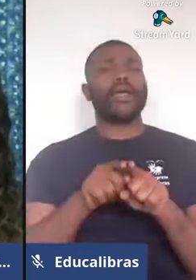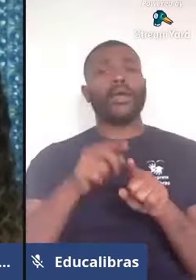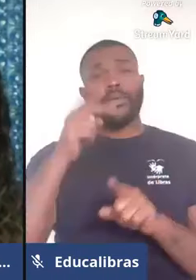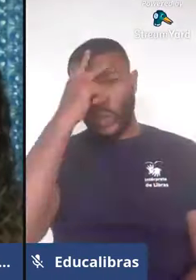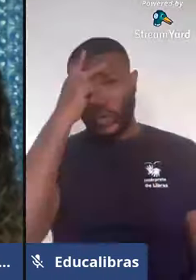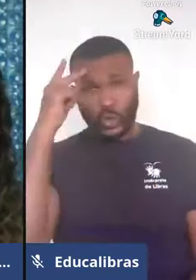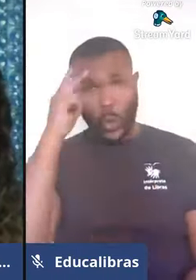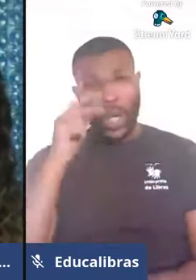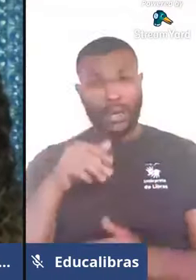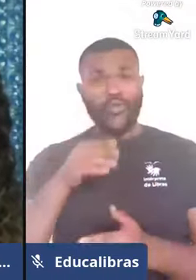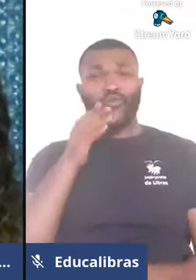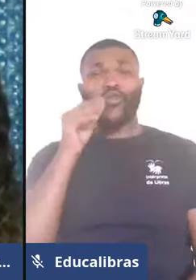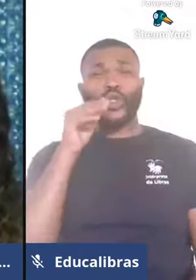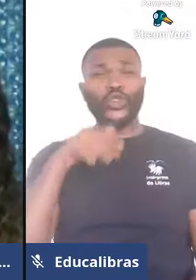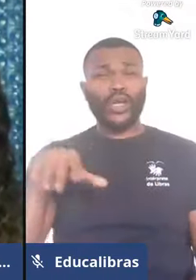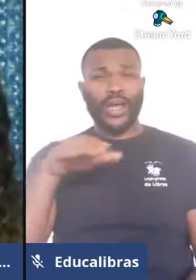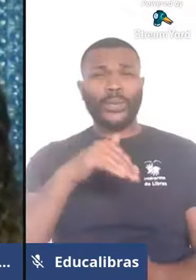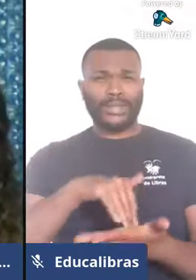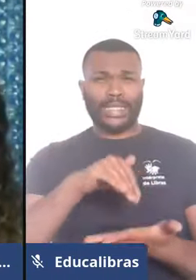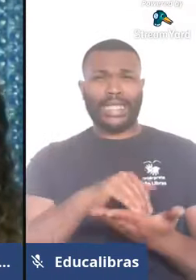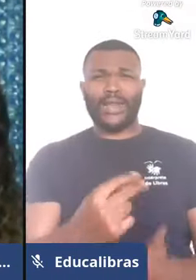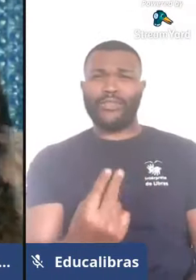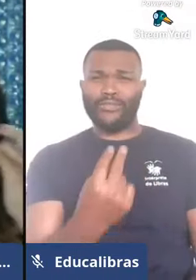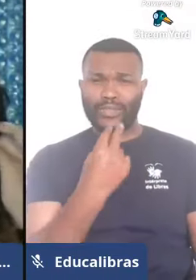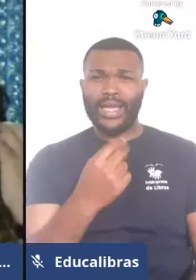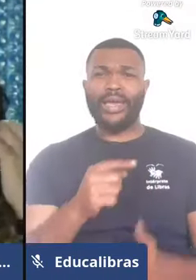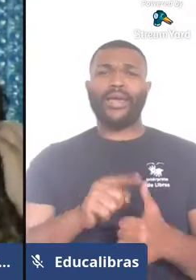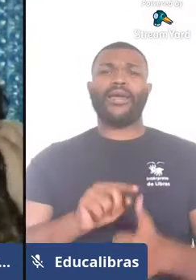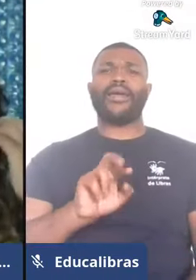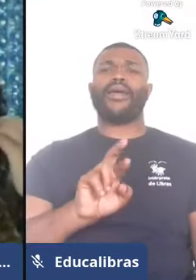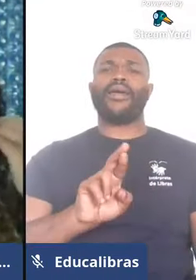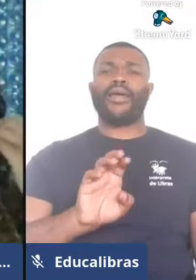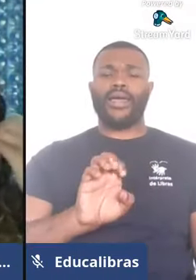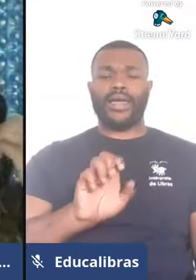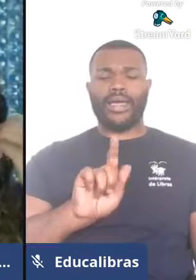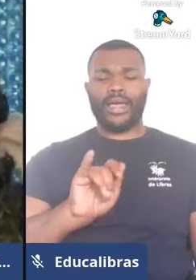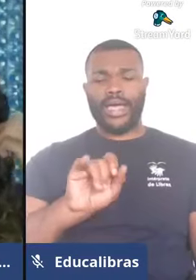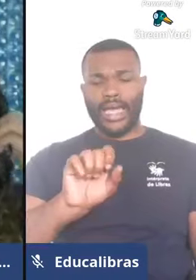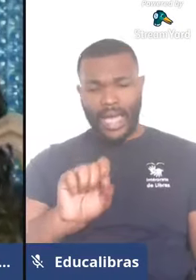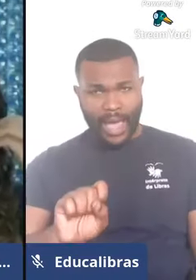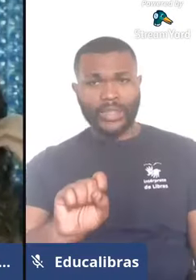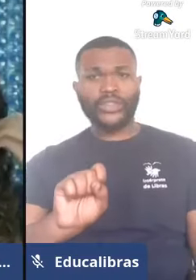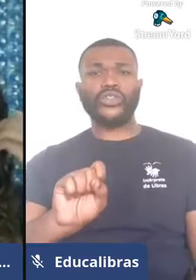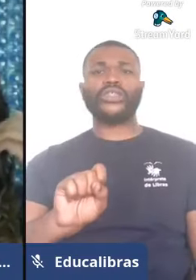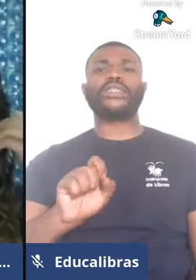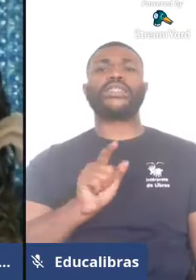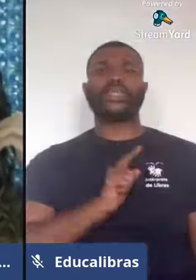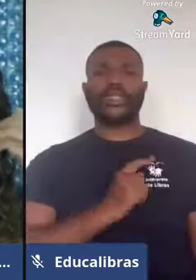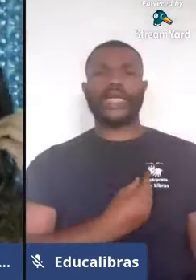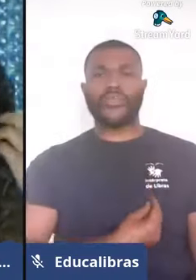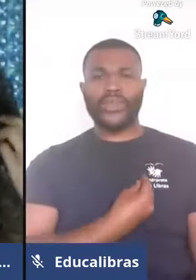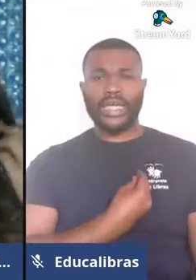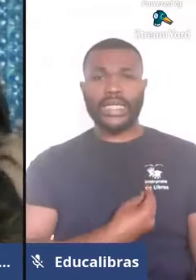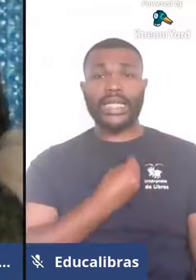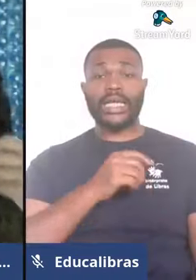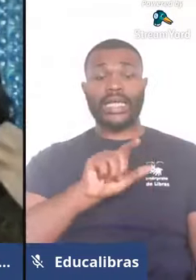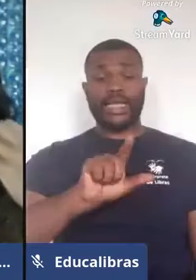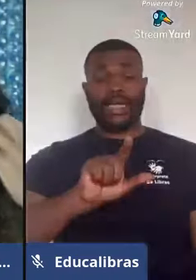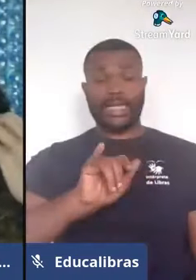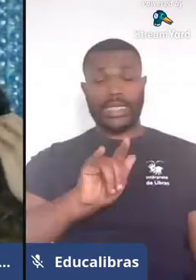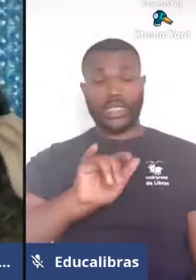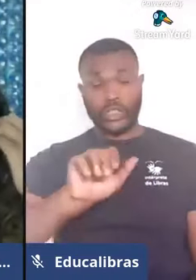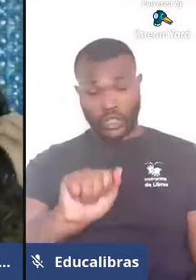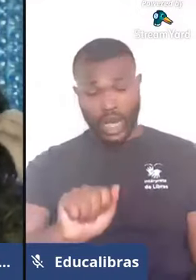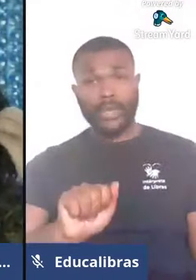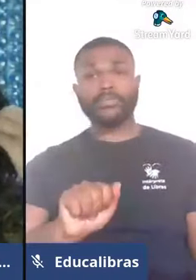própria secretaria, né? O Regis Guariente está aqui, a Lígia Zamoro, né? E toda